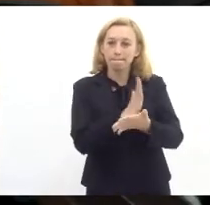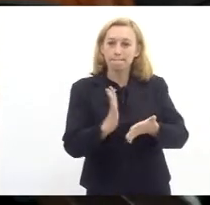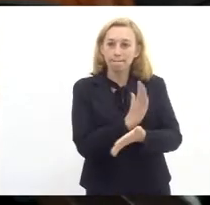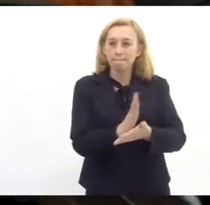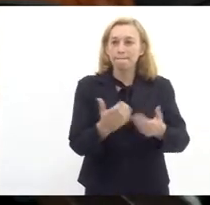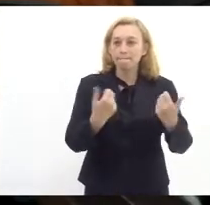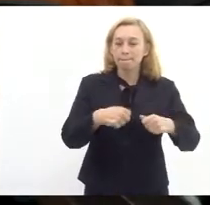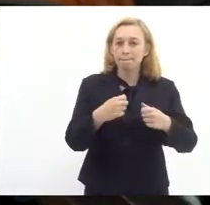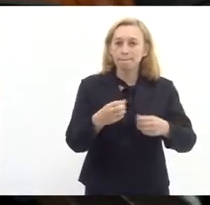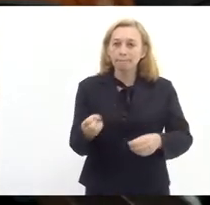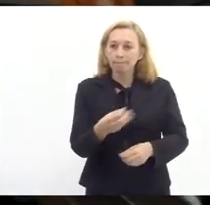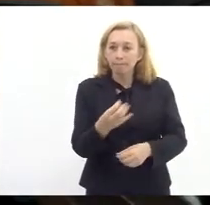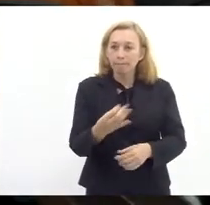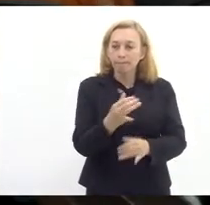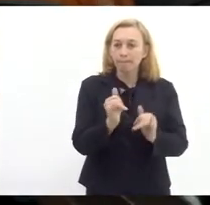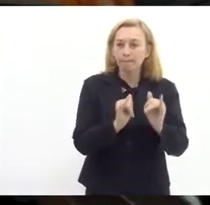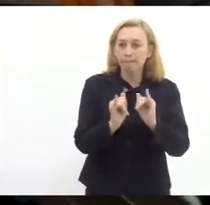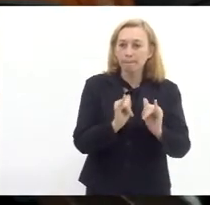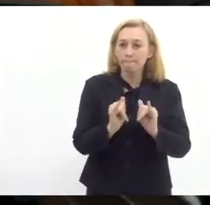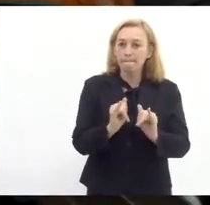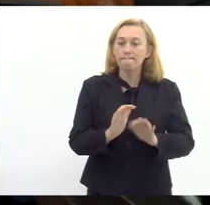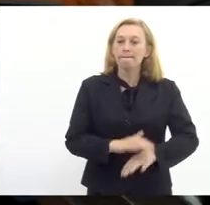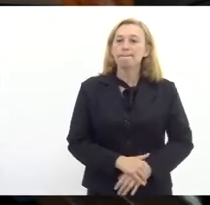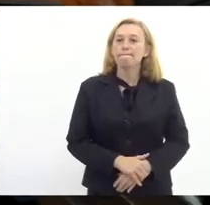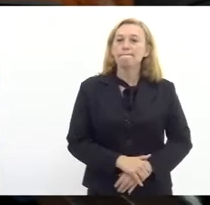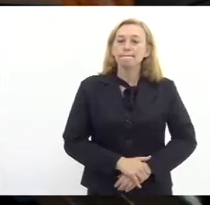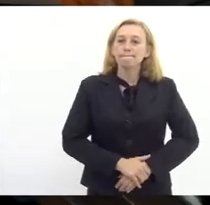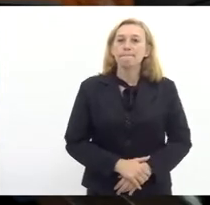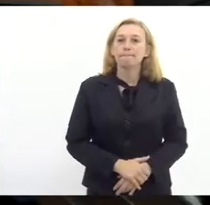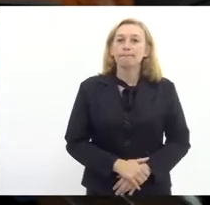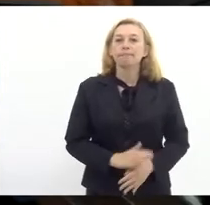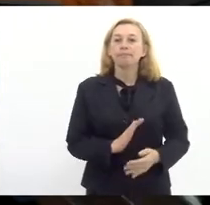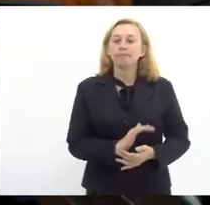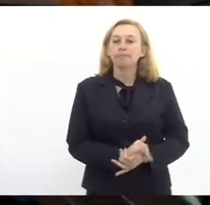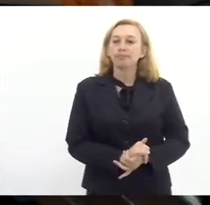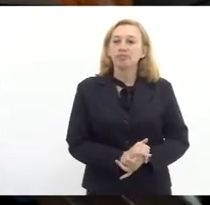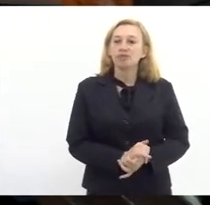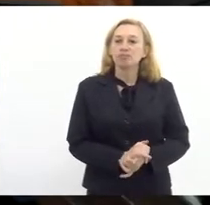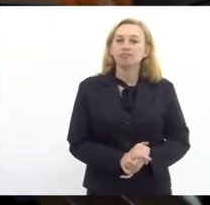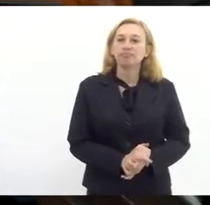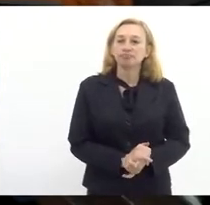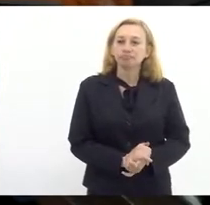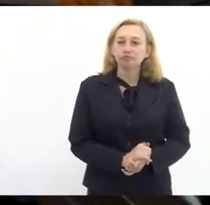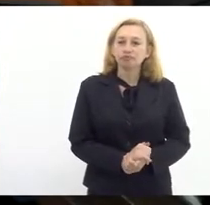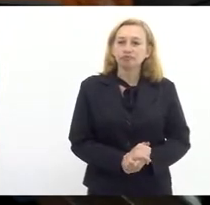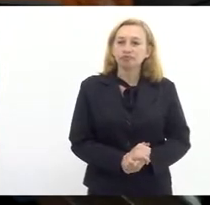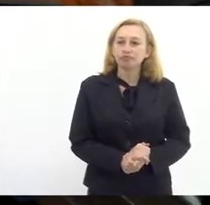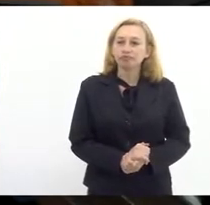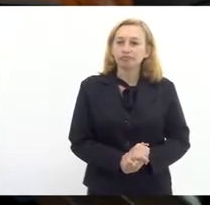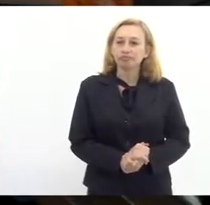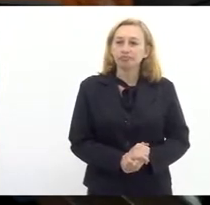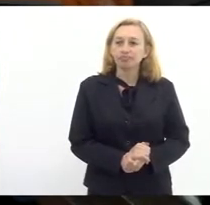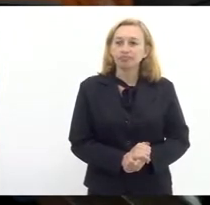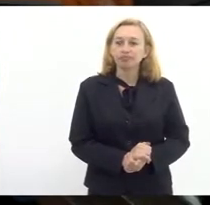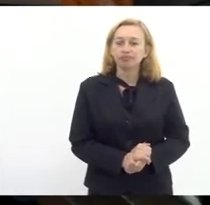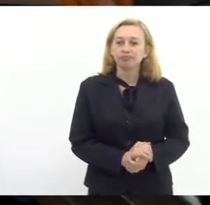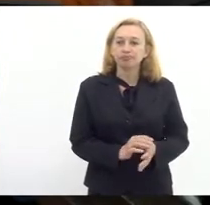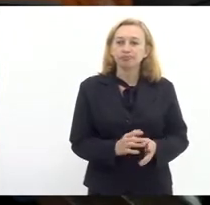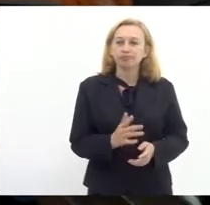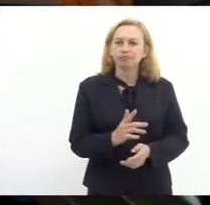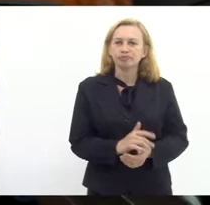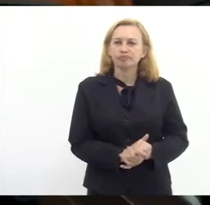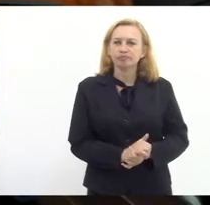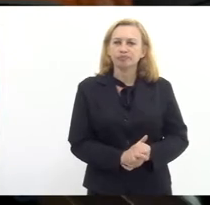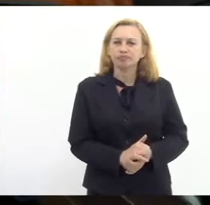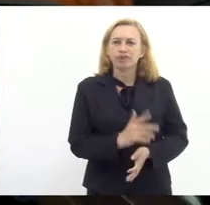novas diligências. Então, assim, a morosidade, muitas vezes, ela dá uma falsa impressão de que